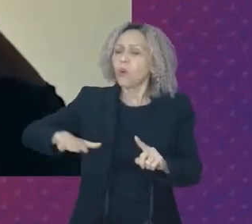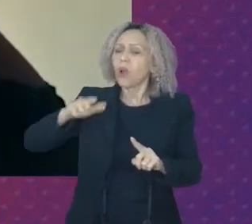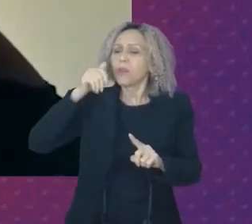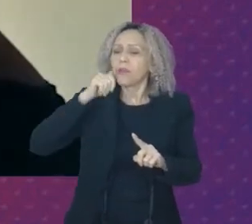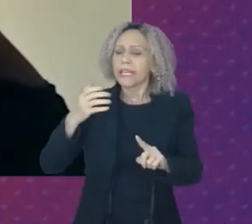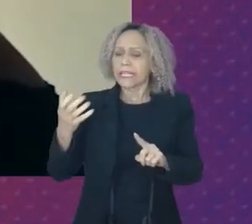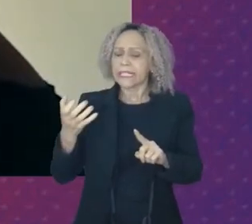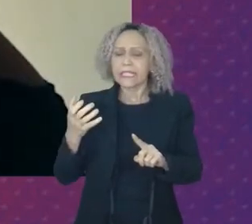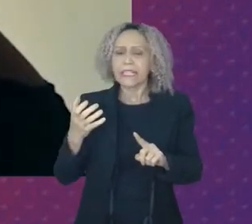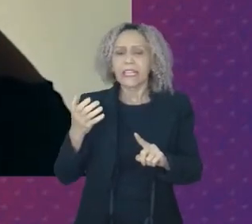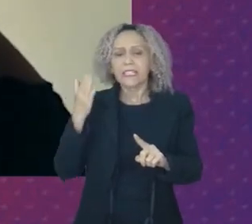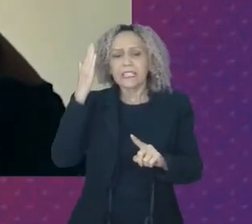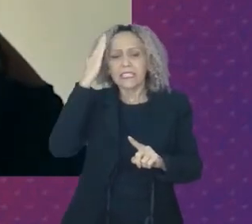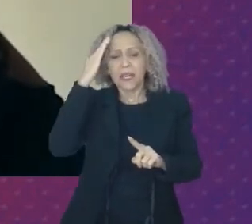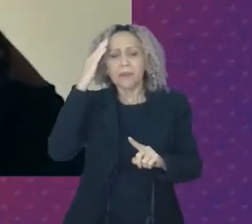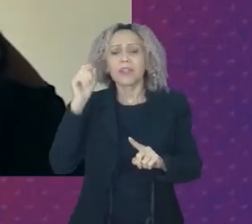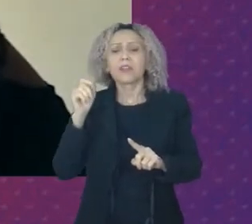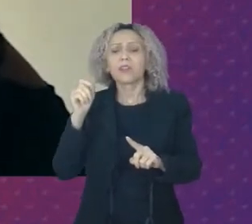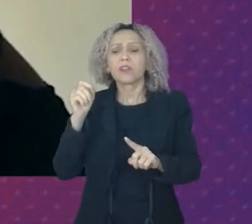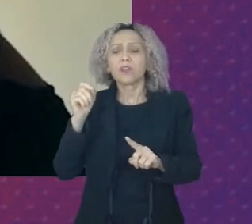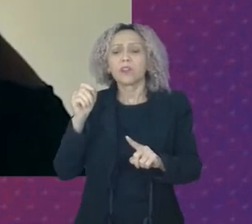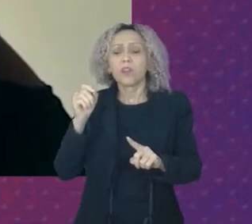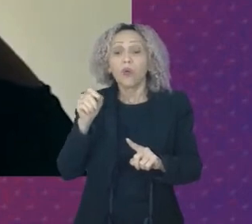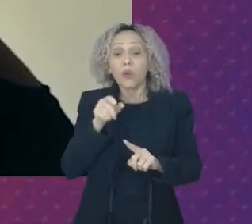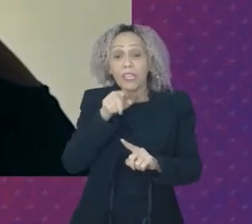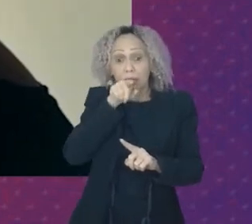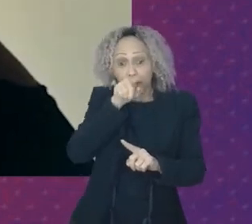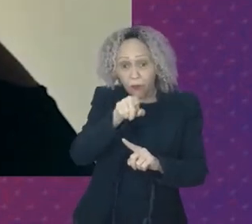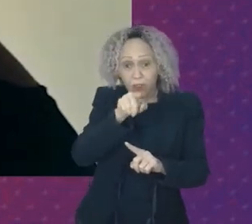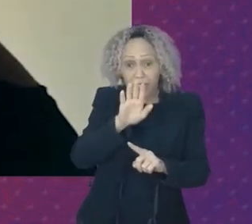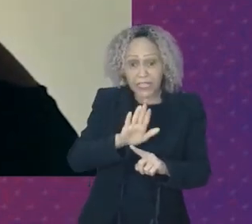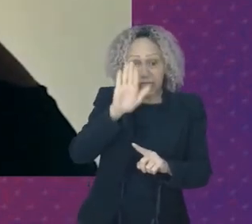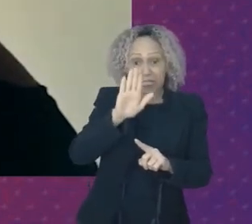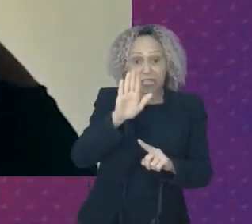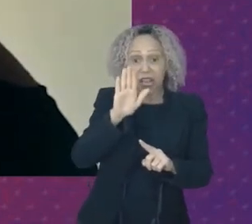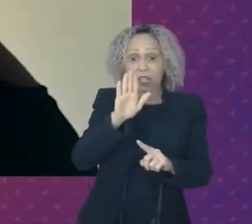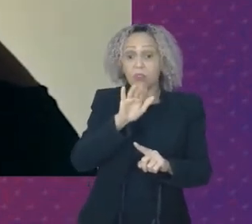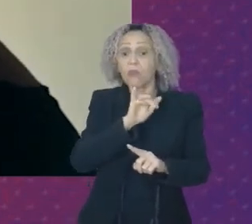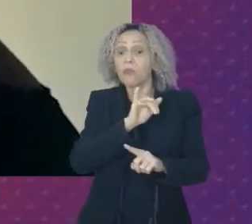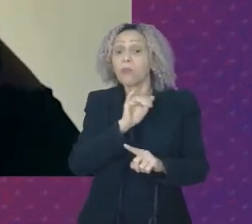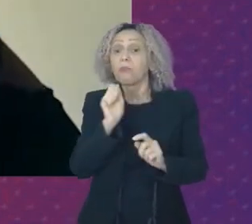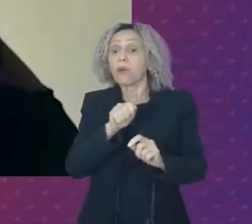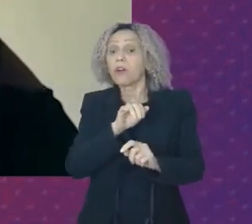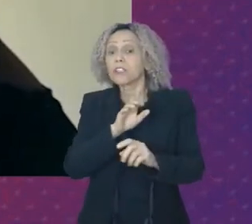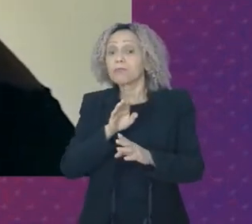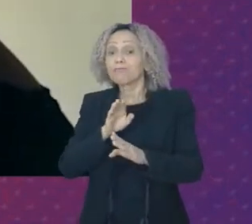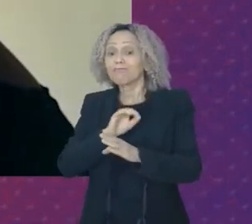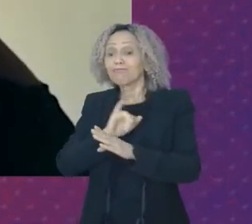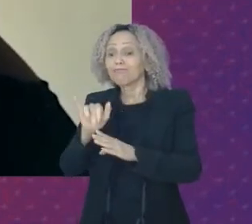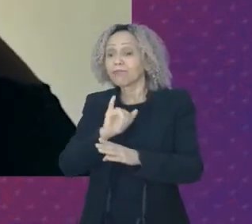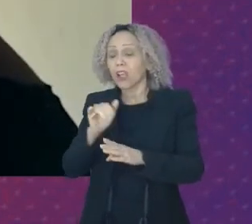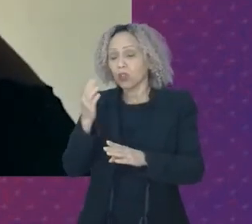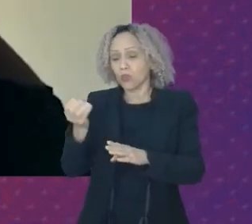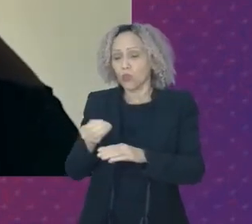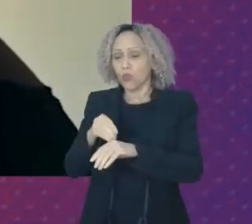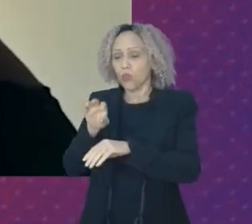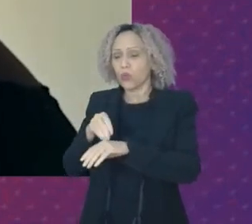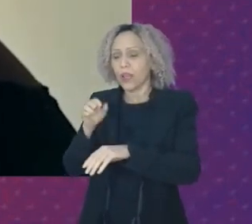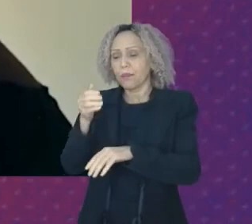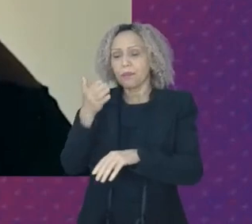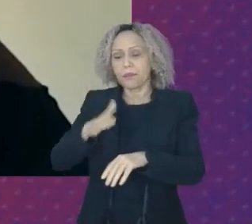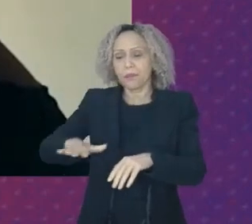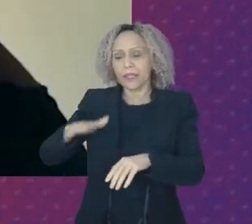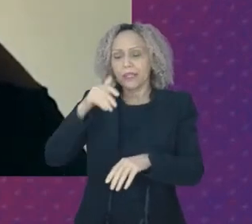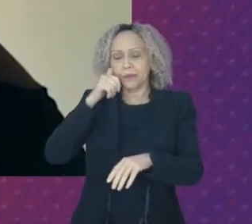a partir de você? Nós, enquanto mulheres do Partido dos Trabalhadores e das Trabalhadoras, companheiras e militantes, sabemos que